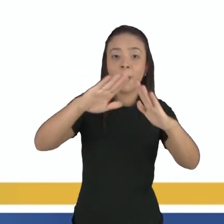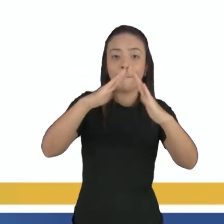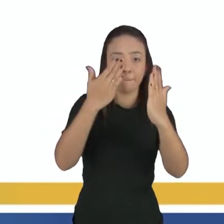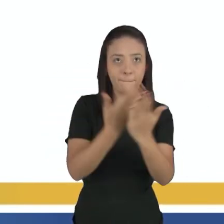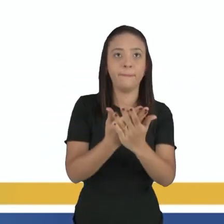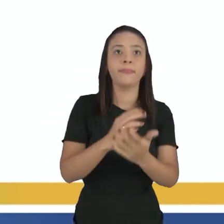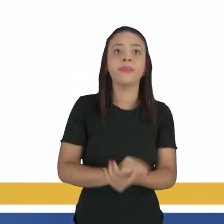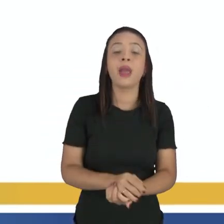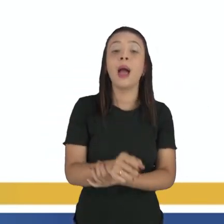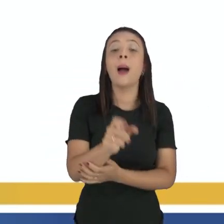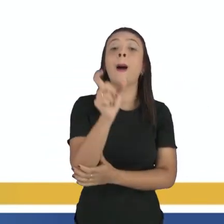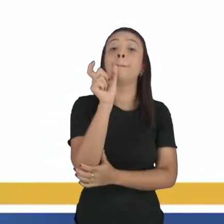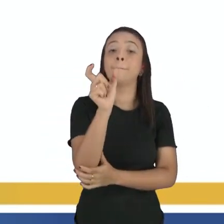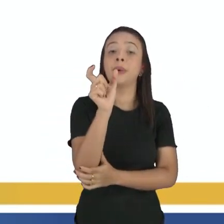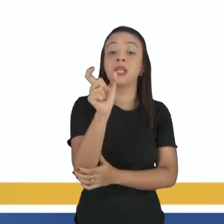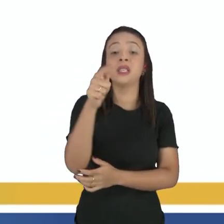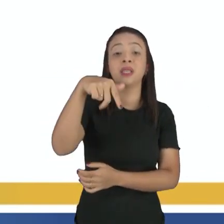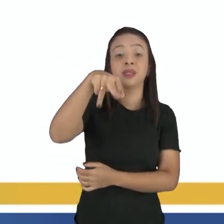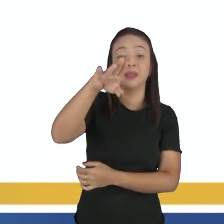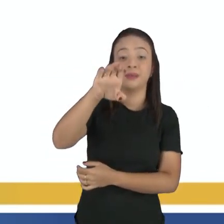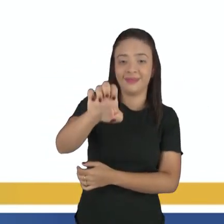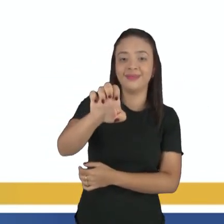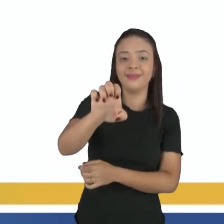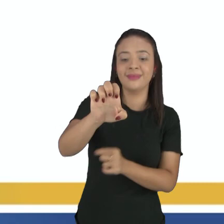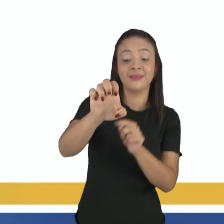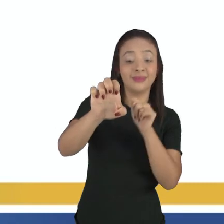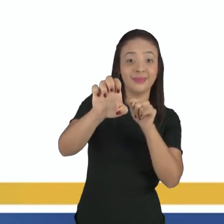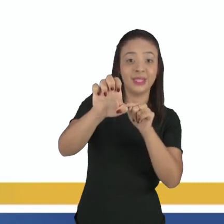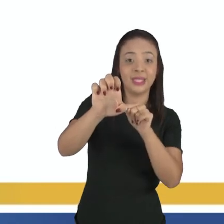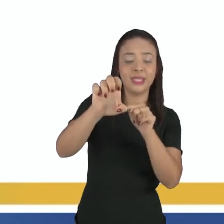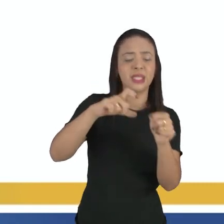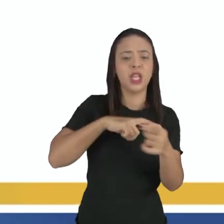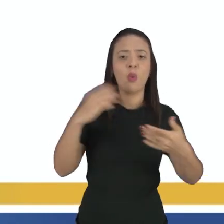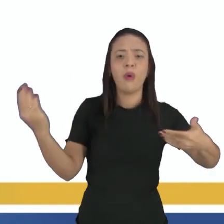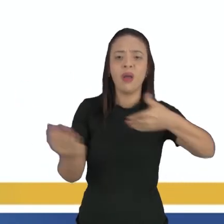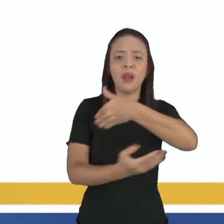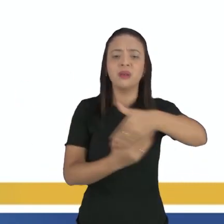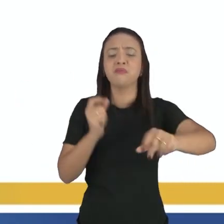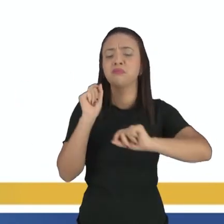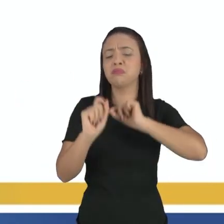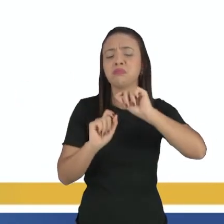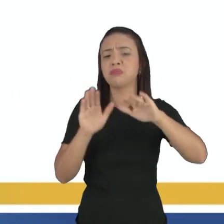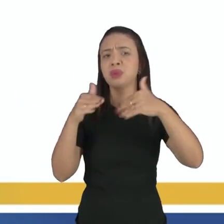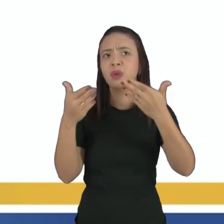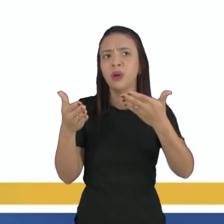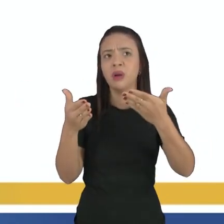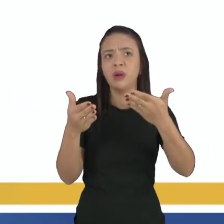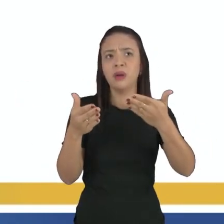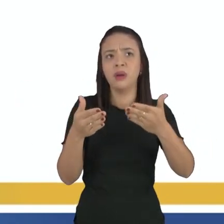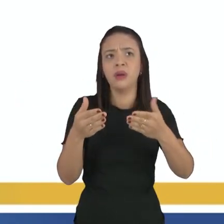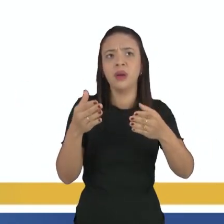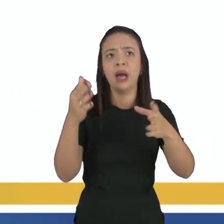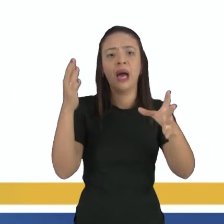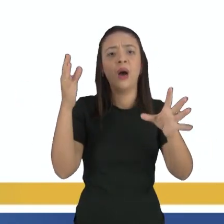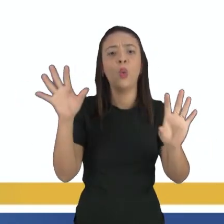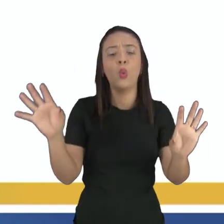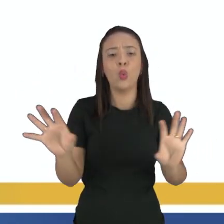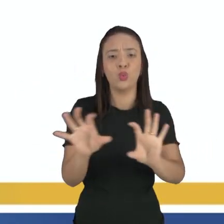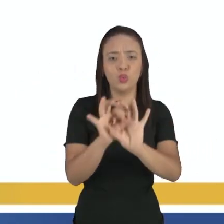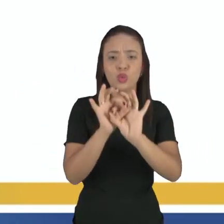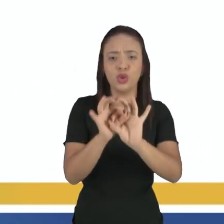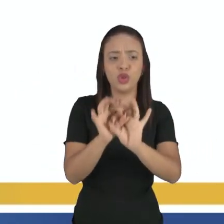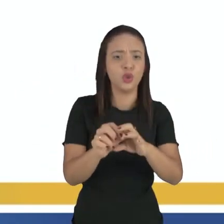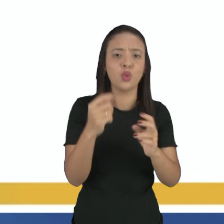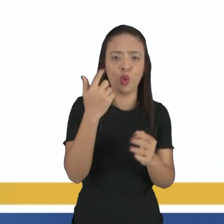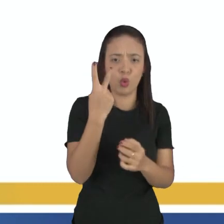a palavra sublinhada no caso que estabelece uma relação de que adição tá unindo uma